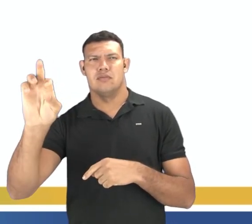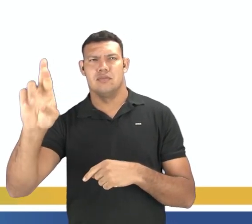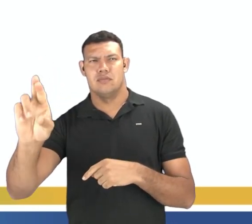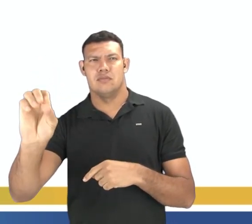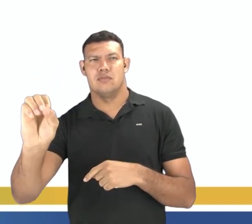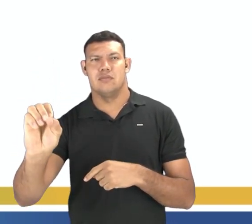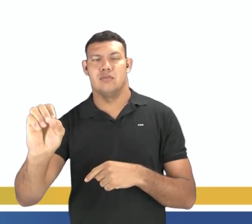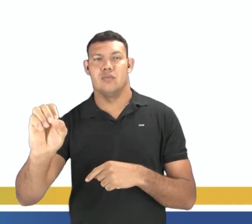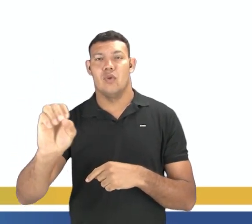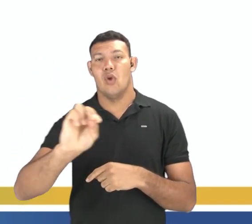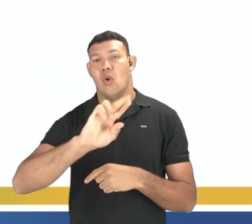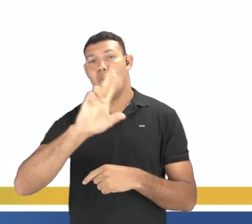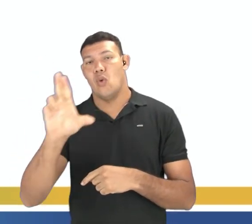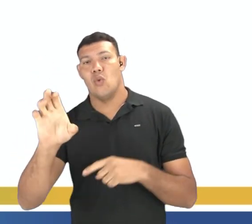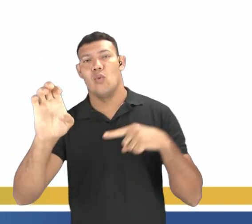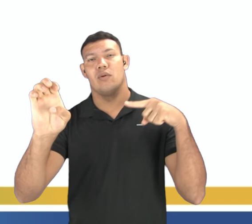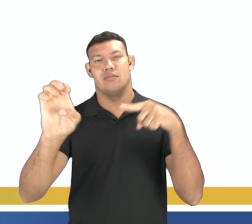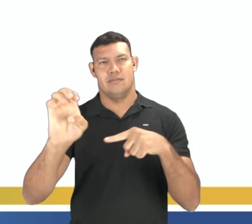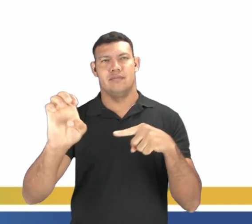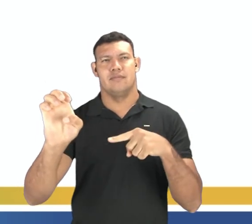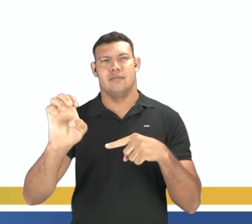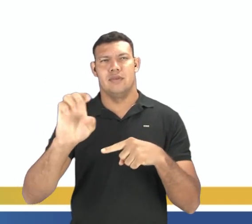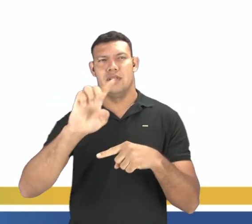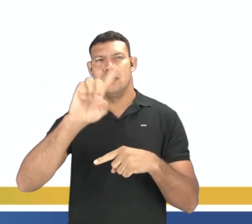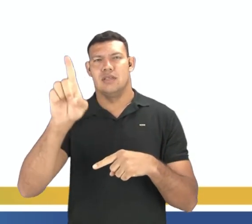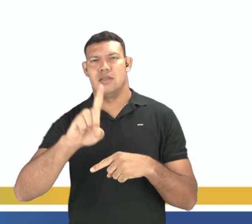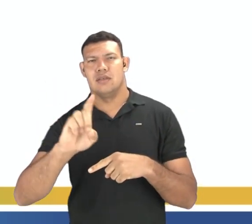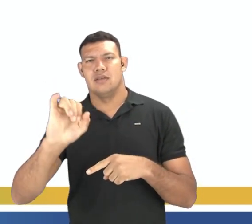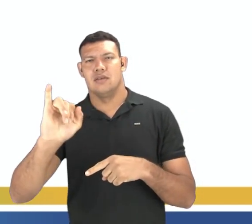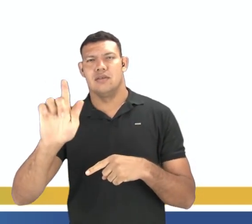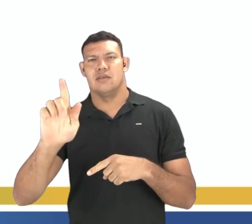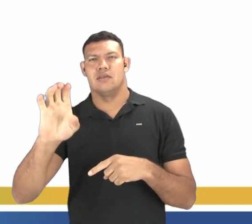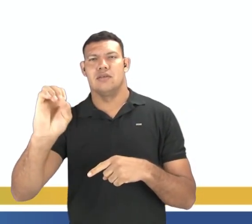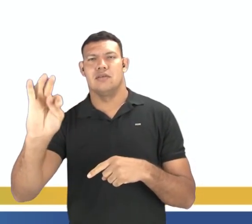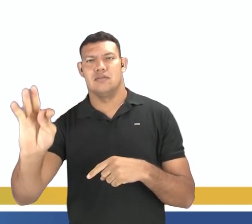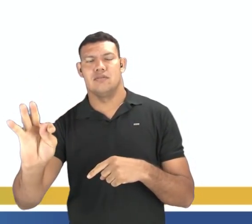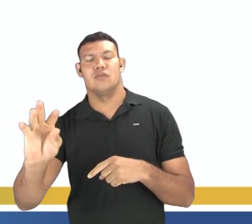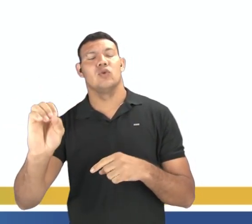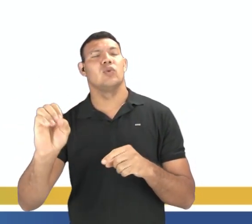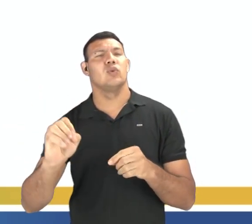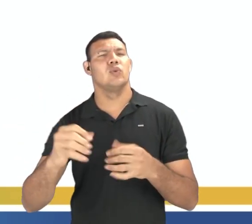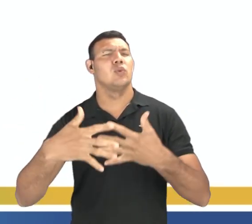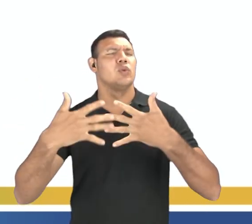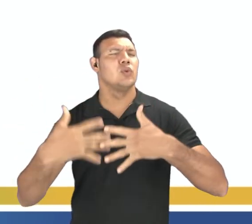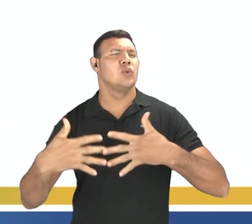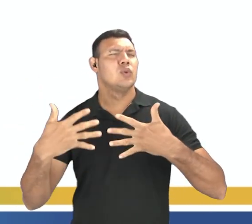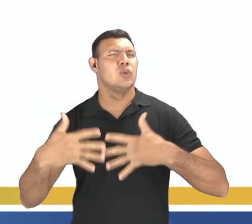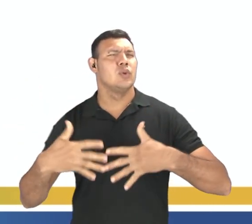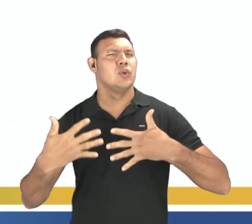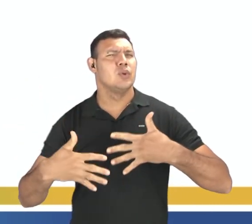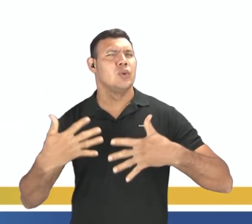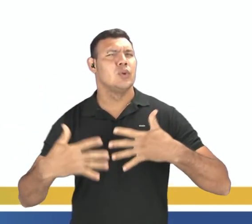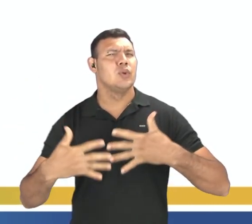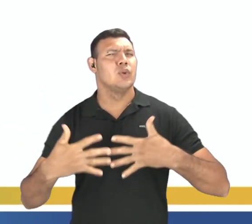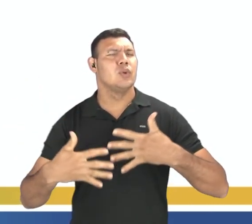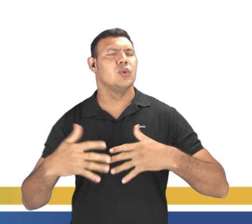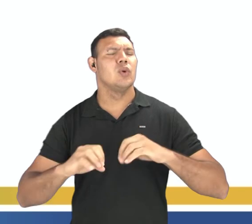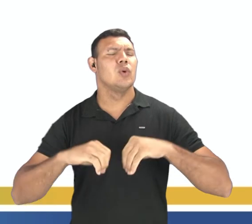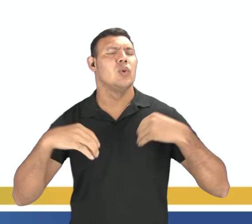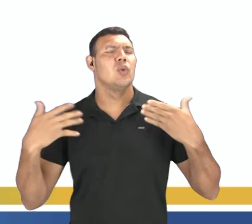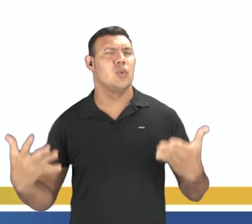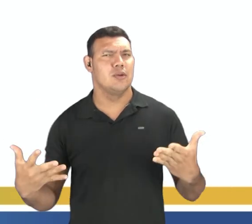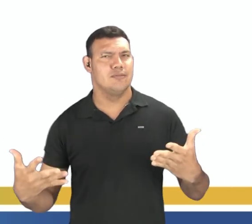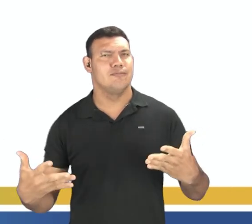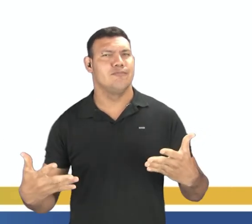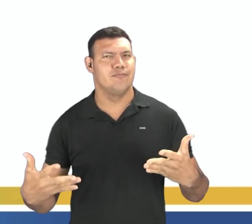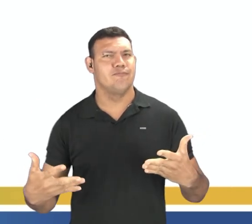folhetos embrionários darão origem a um tecido. Então, qual seria esse tecido?